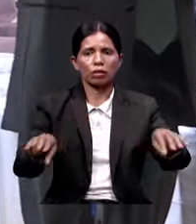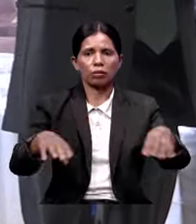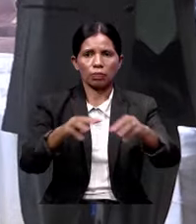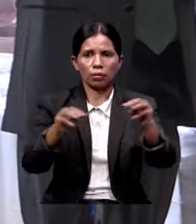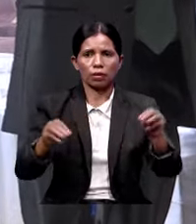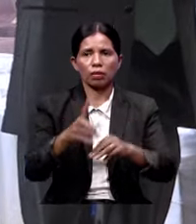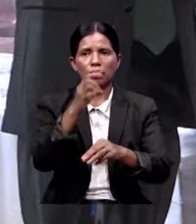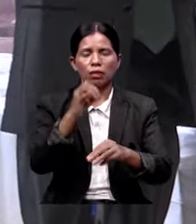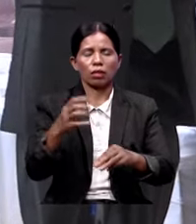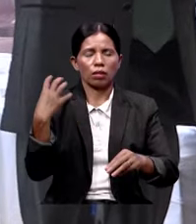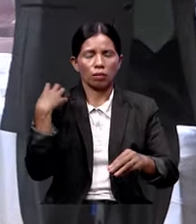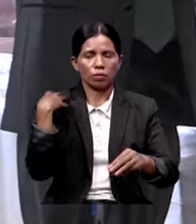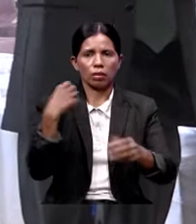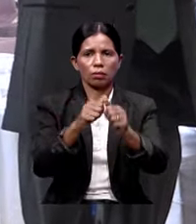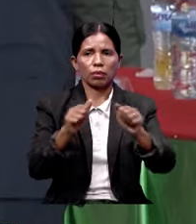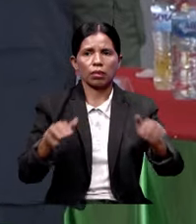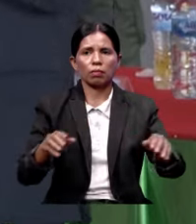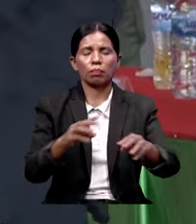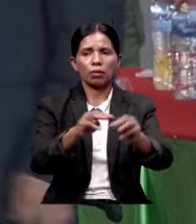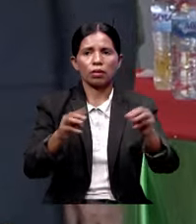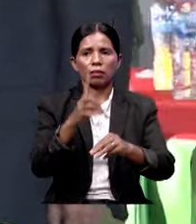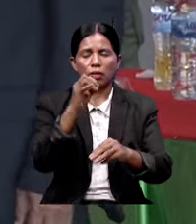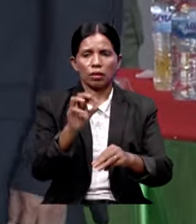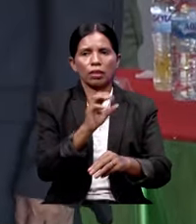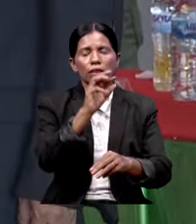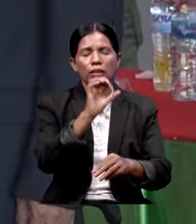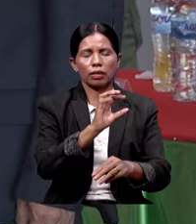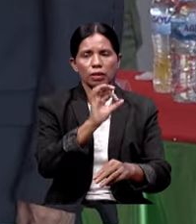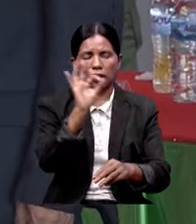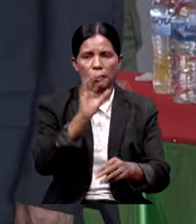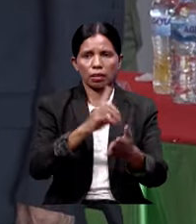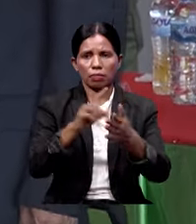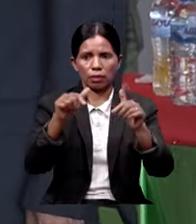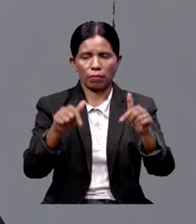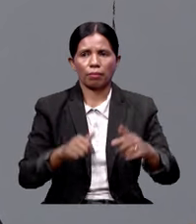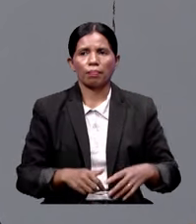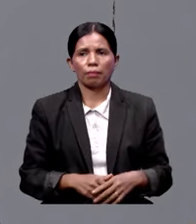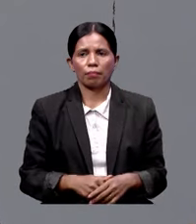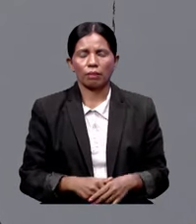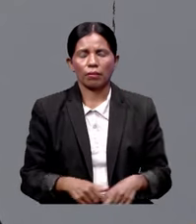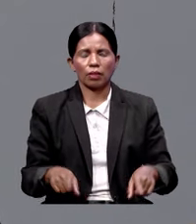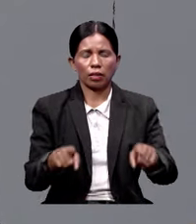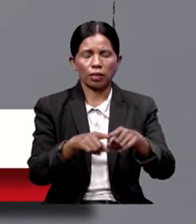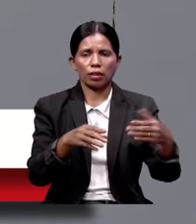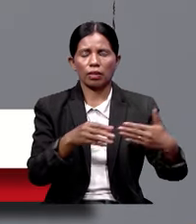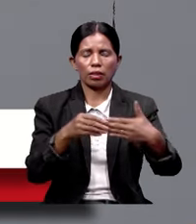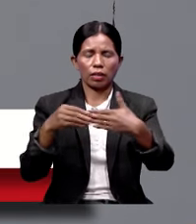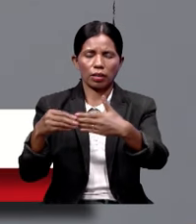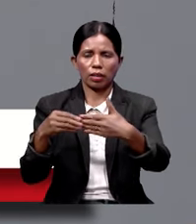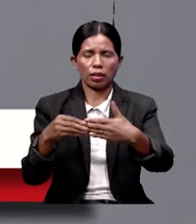Li e edifício administração município de Li, sexta semana, né? Tenem magacar ukum, proclama,